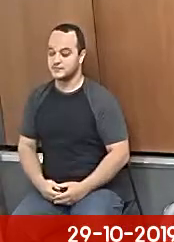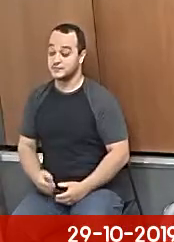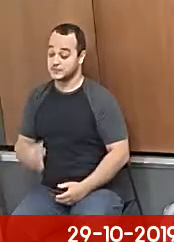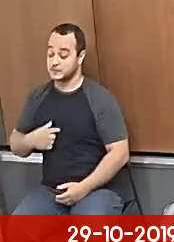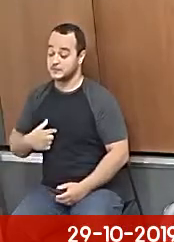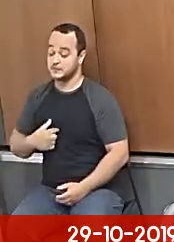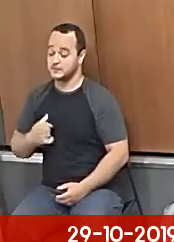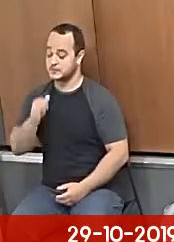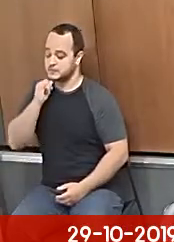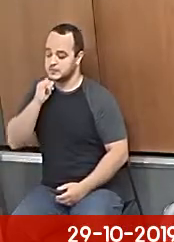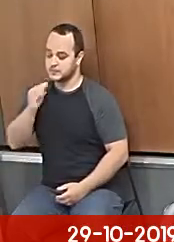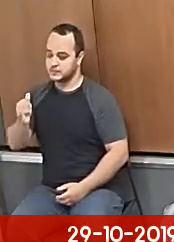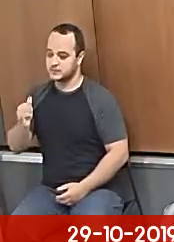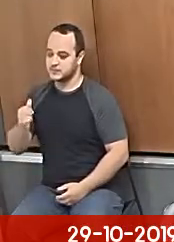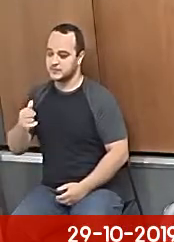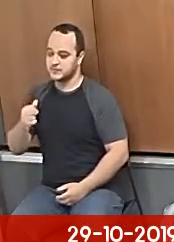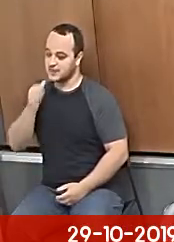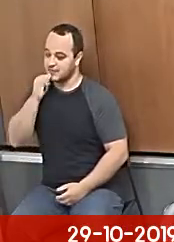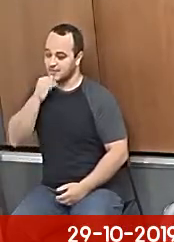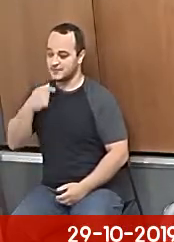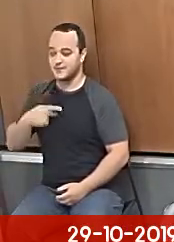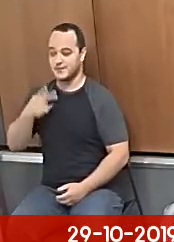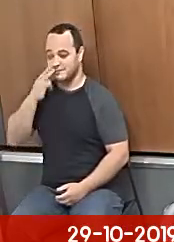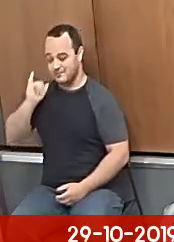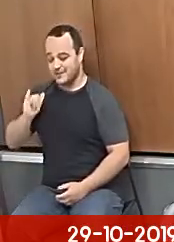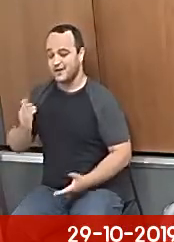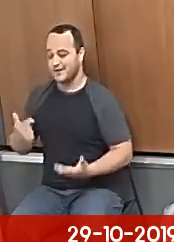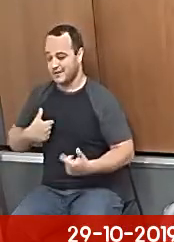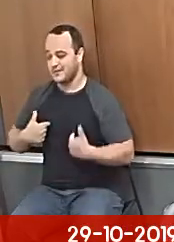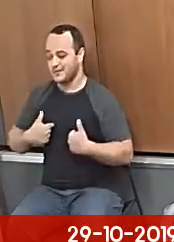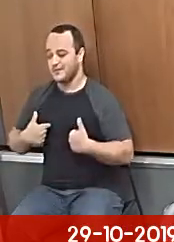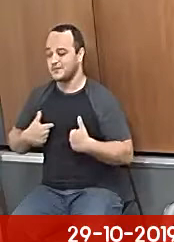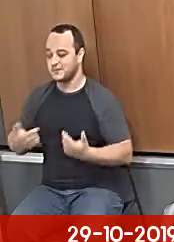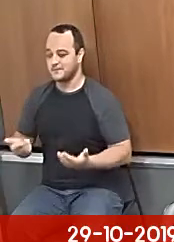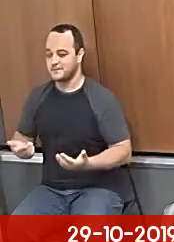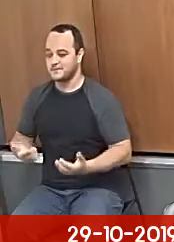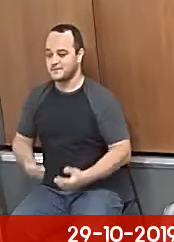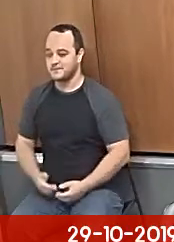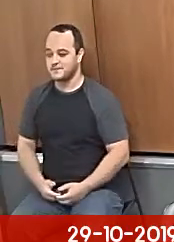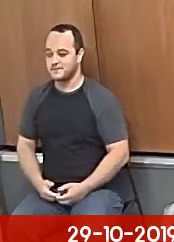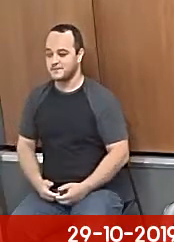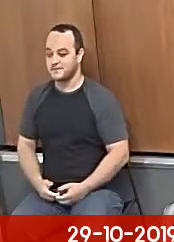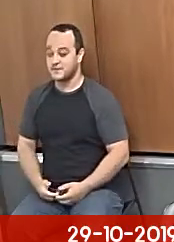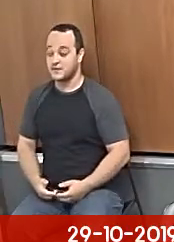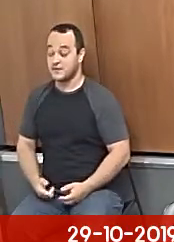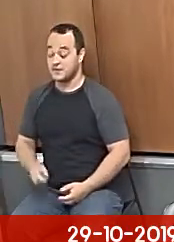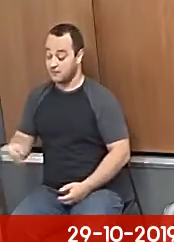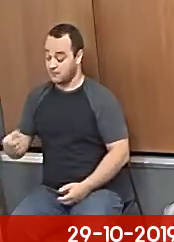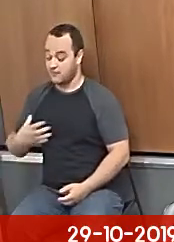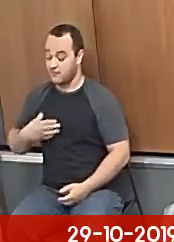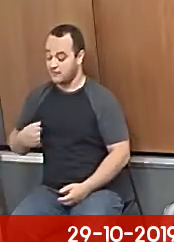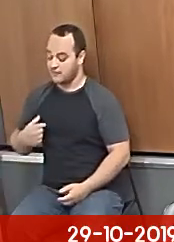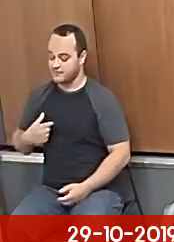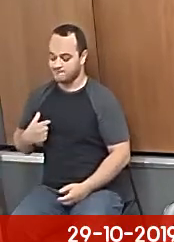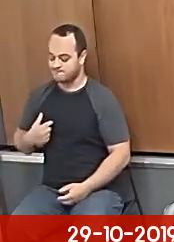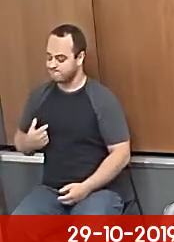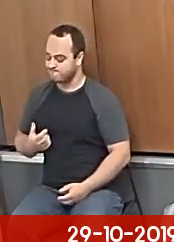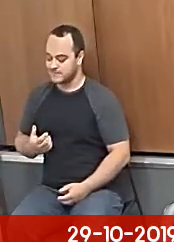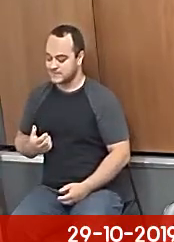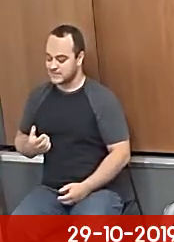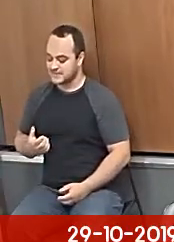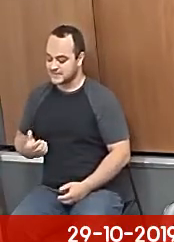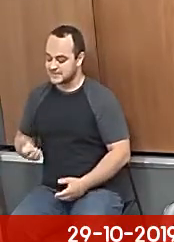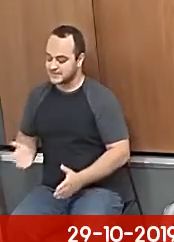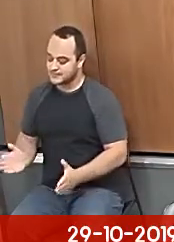coisinha, que, como pai que todos somos aqui, a gente quer para os filhos a melhor vida do mundo. A gente cria